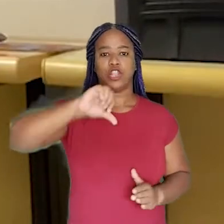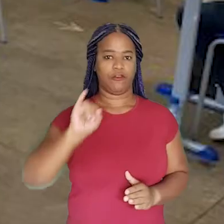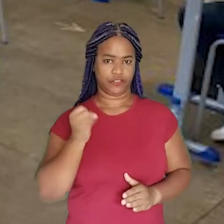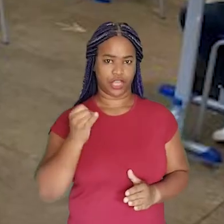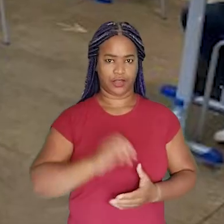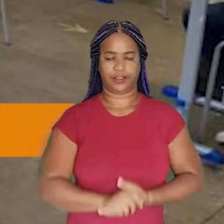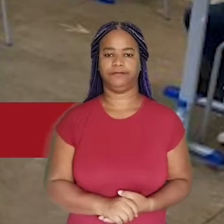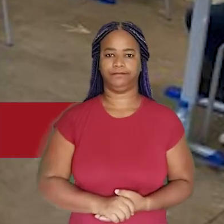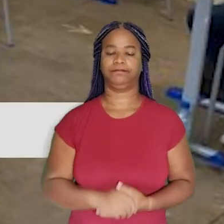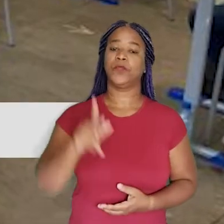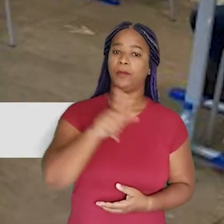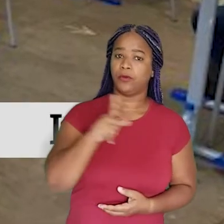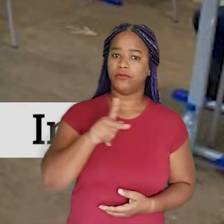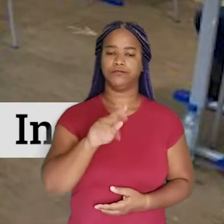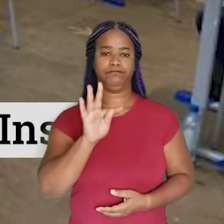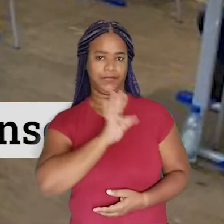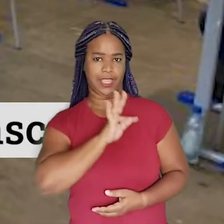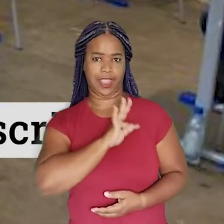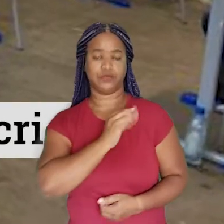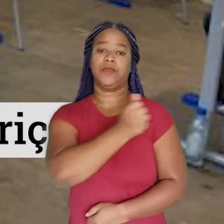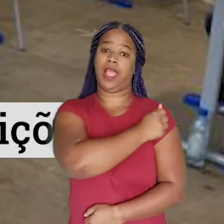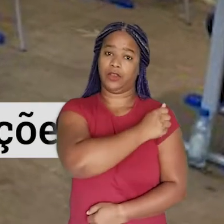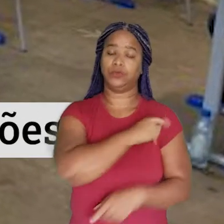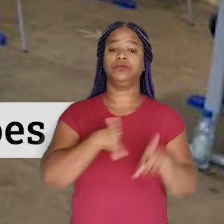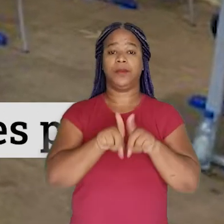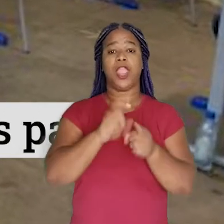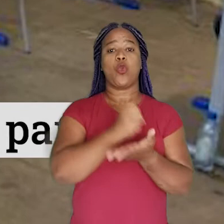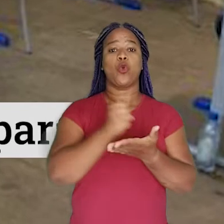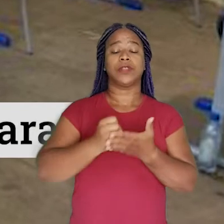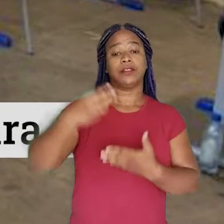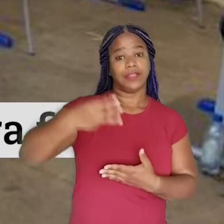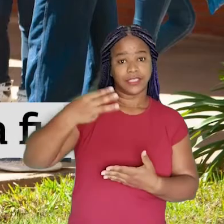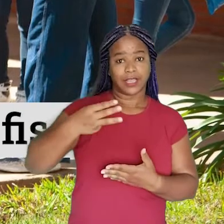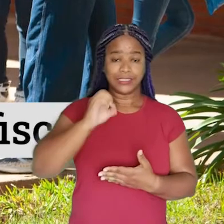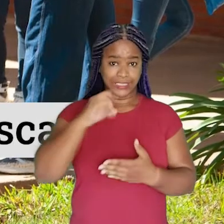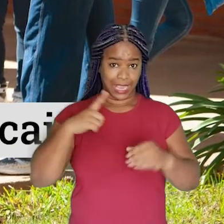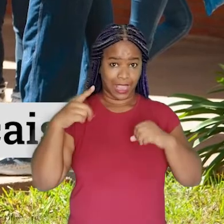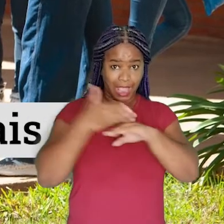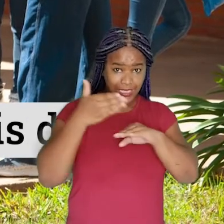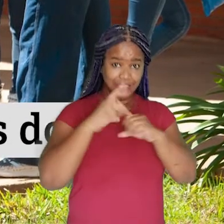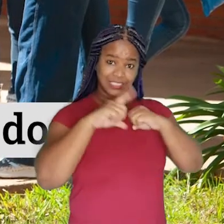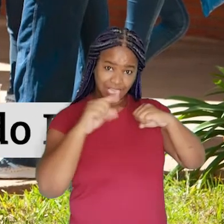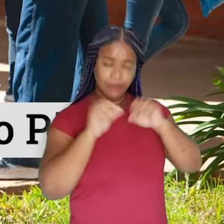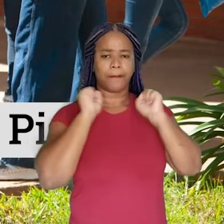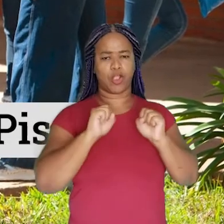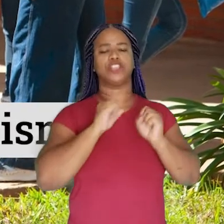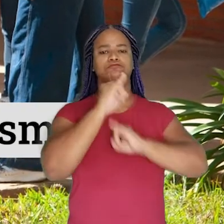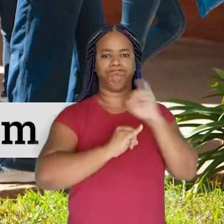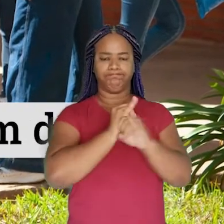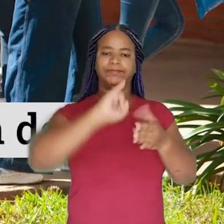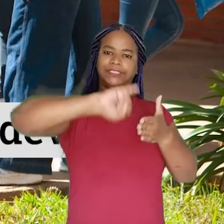janeiro. Docentes, TAIS, estudantes e terceirizados com acesso ao SIGA devem se inscrever online pelo